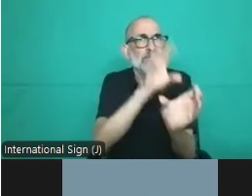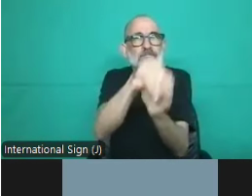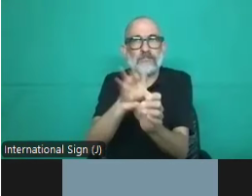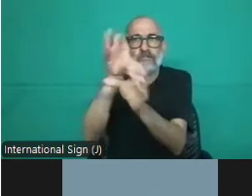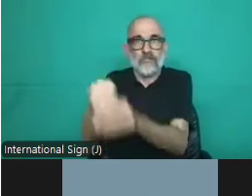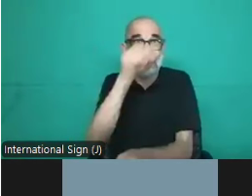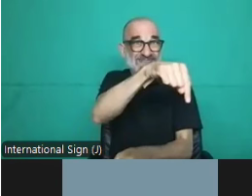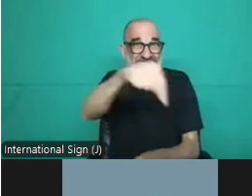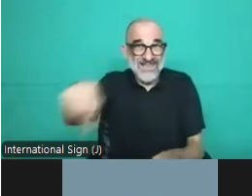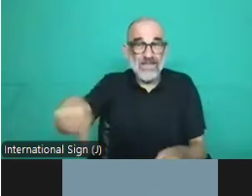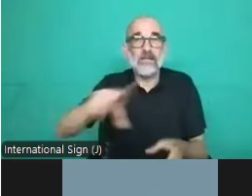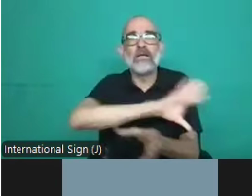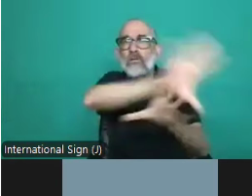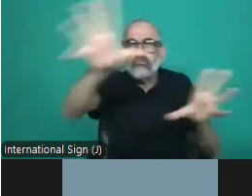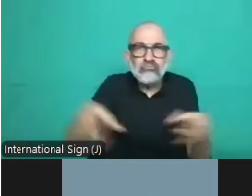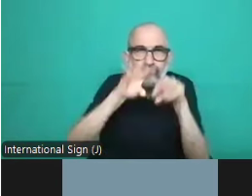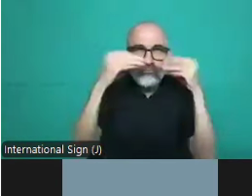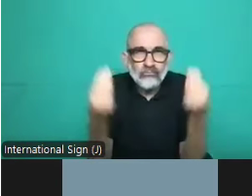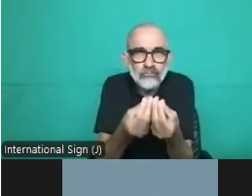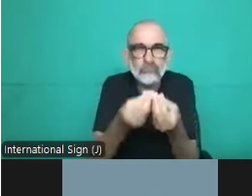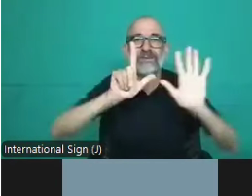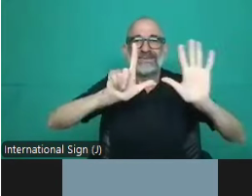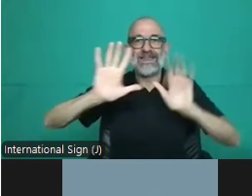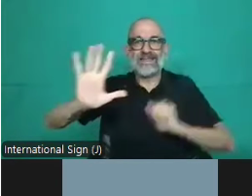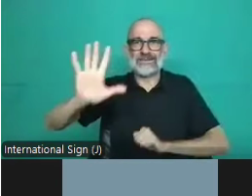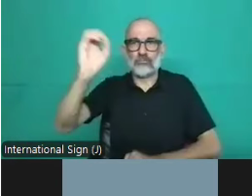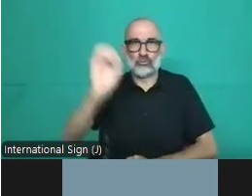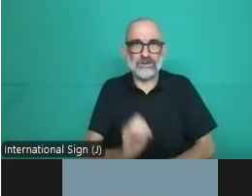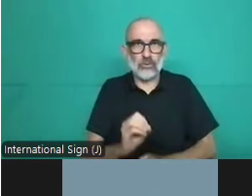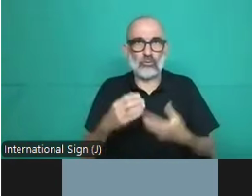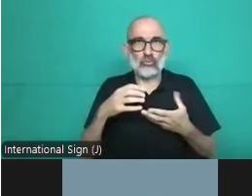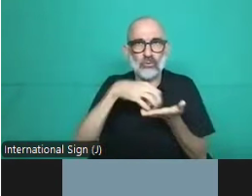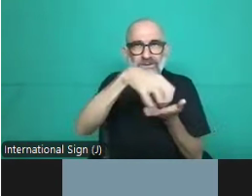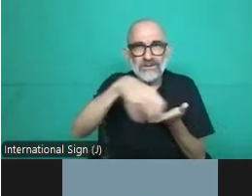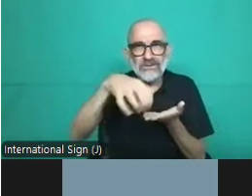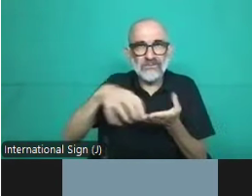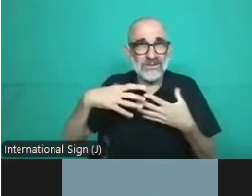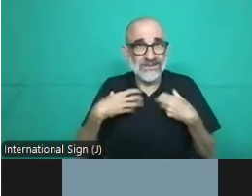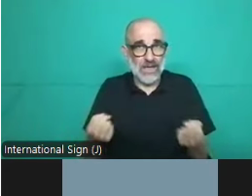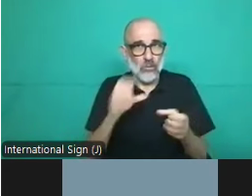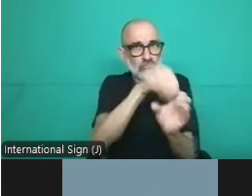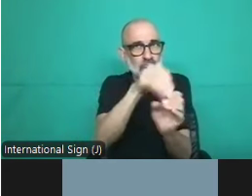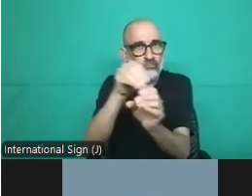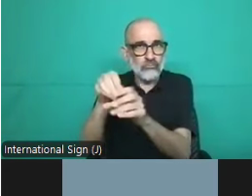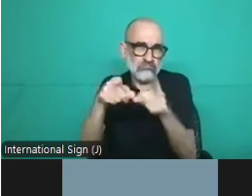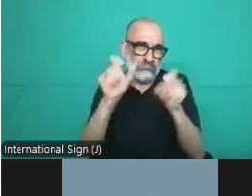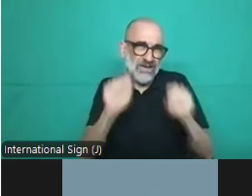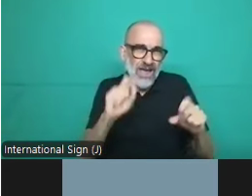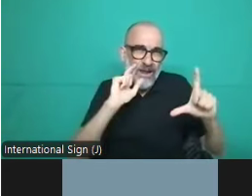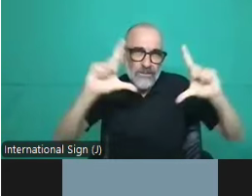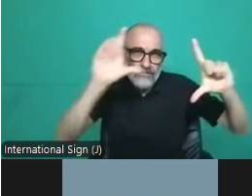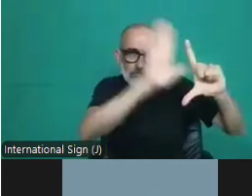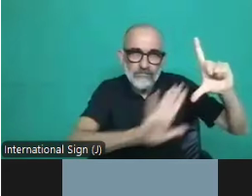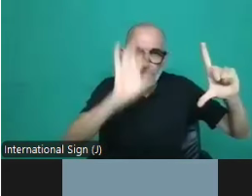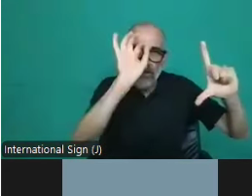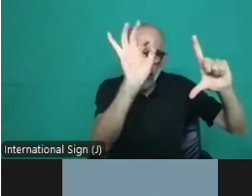Sistema Nacional de Saúde que já implementaram o HART. E como dá para ver nos pontinhos vermelhos, esses são